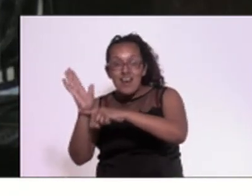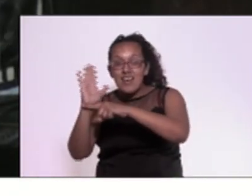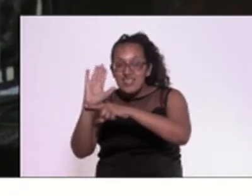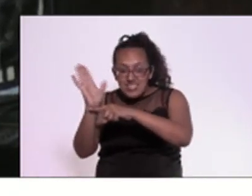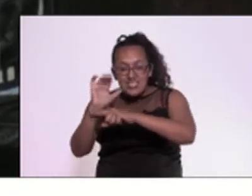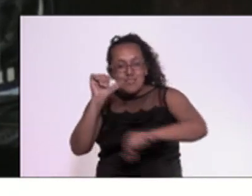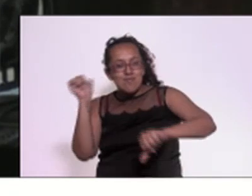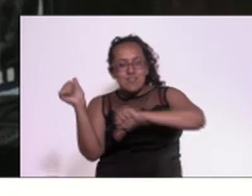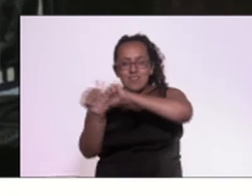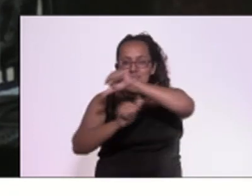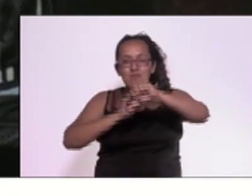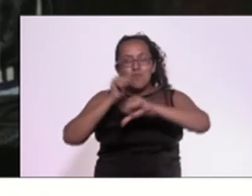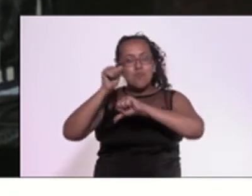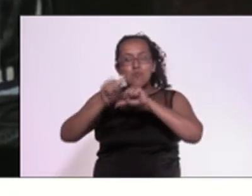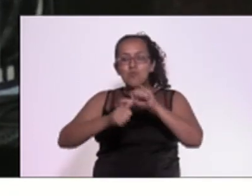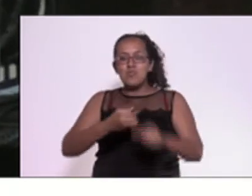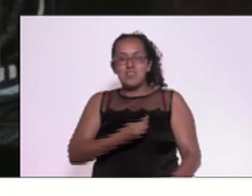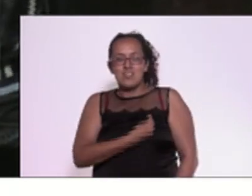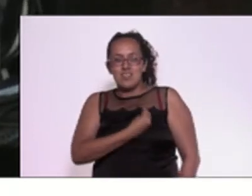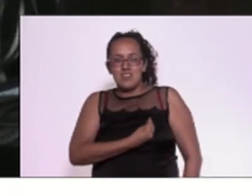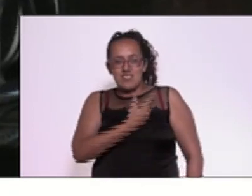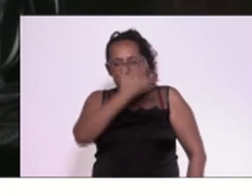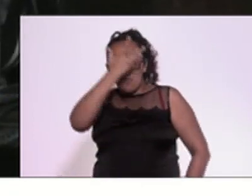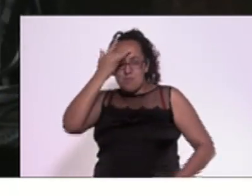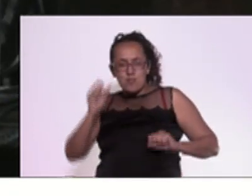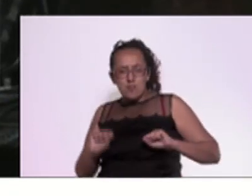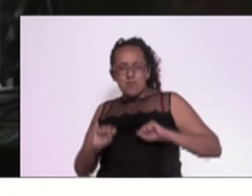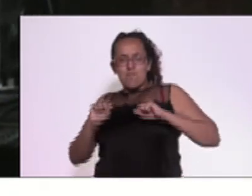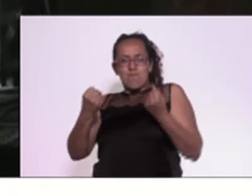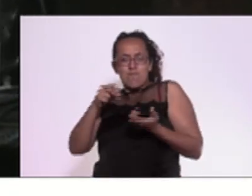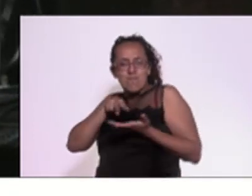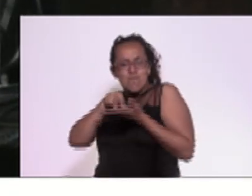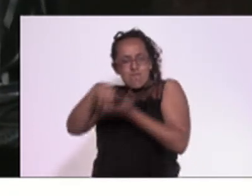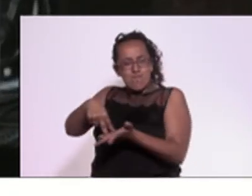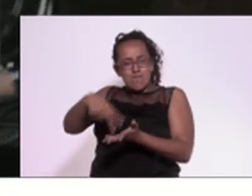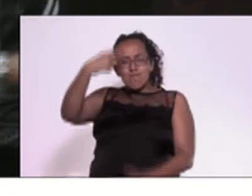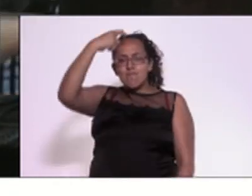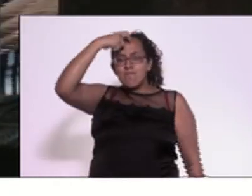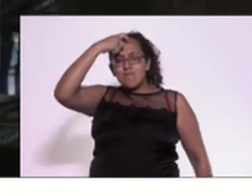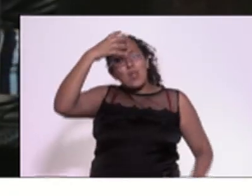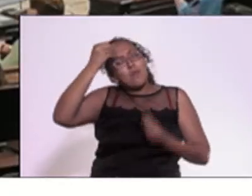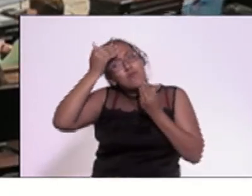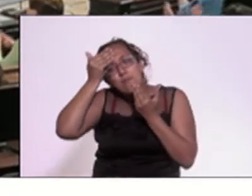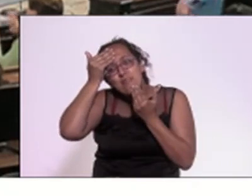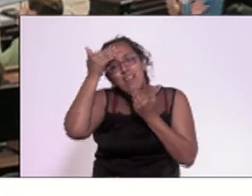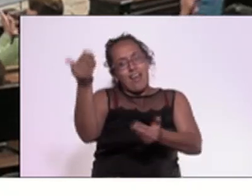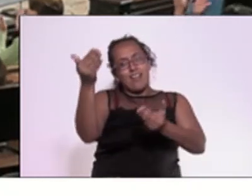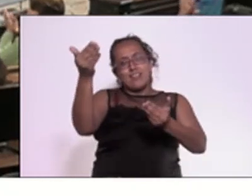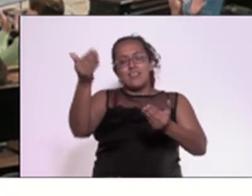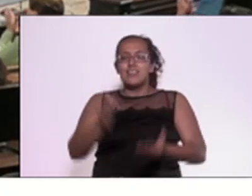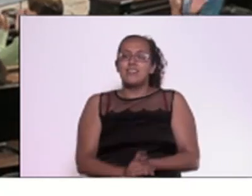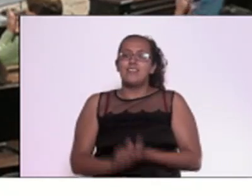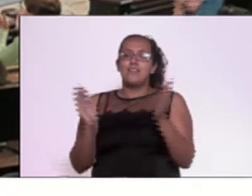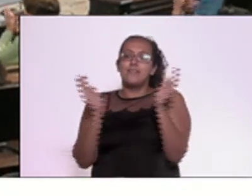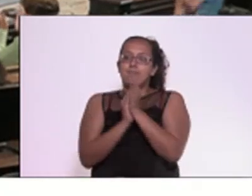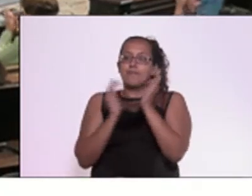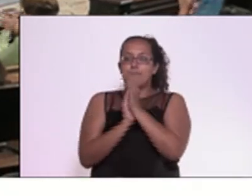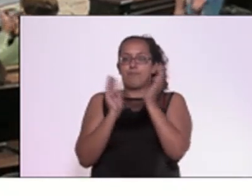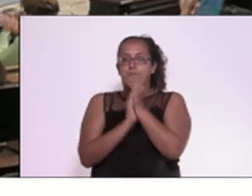que me reinventar. Era o meu primeiro e único cargo público até hoje. E, para completar, não